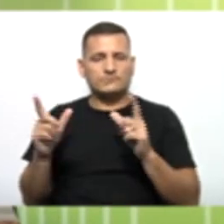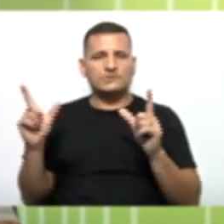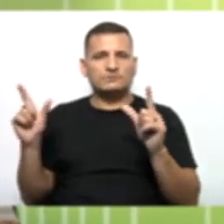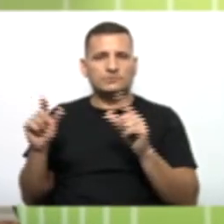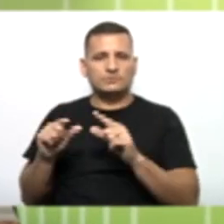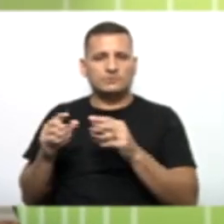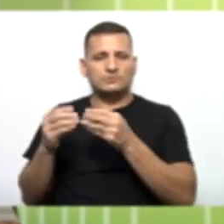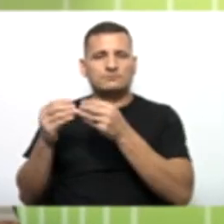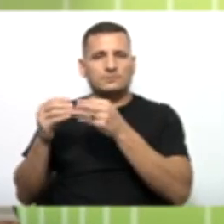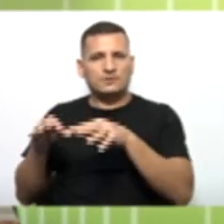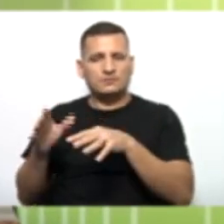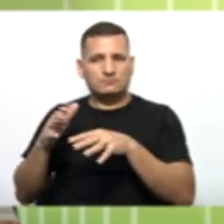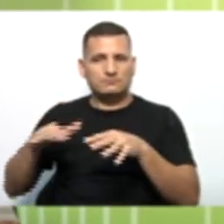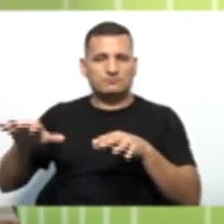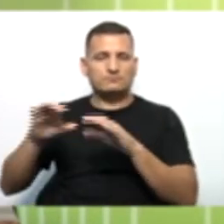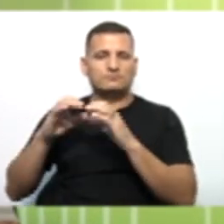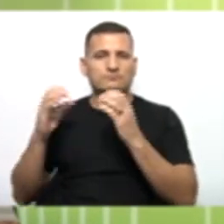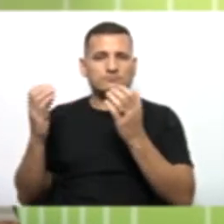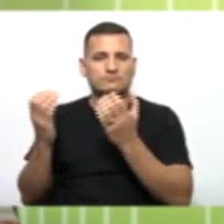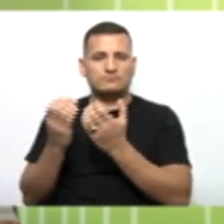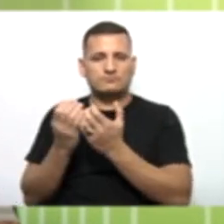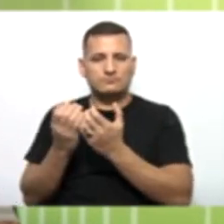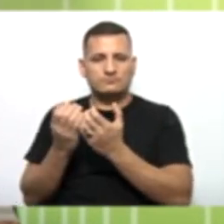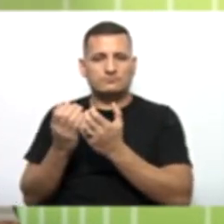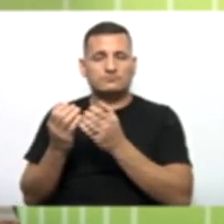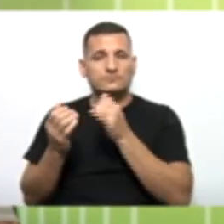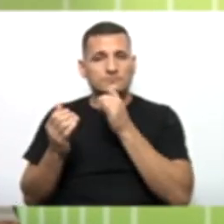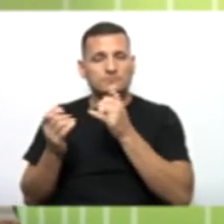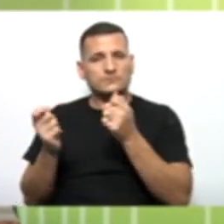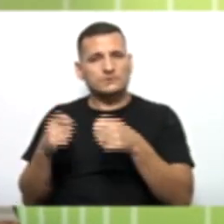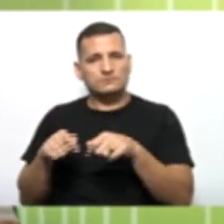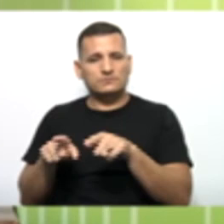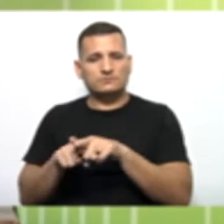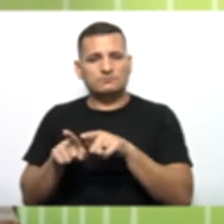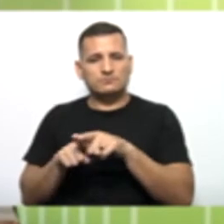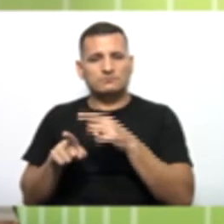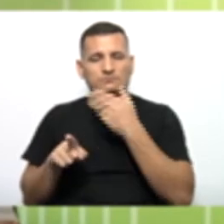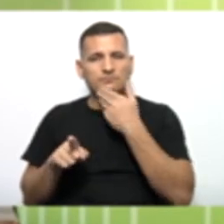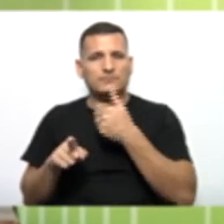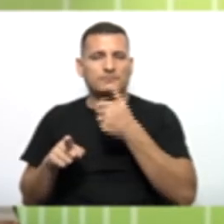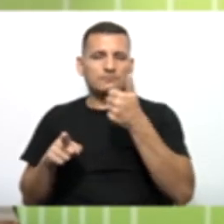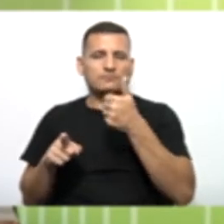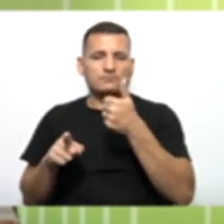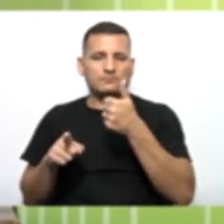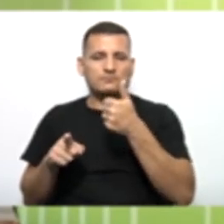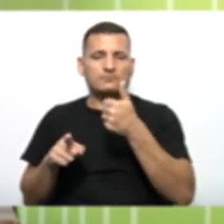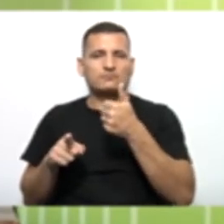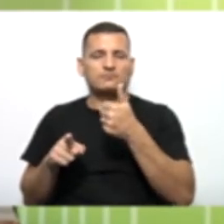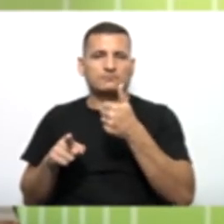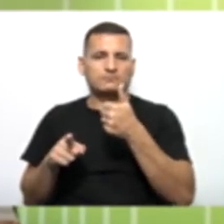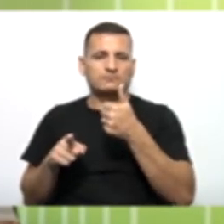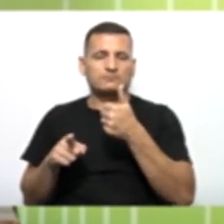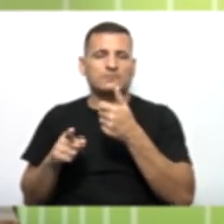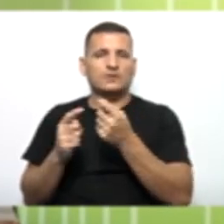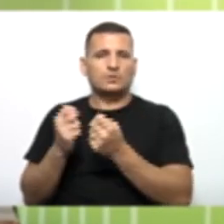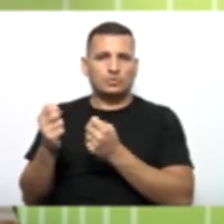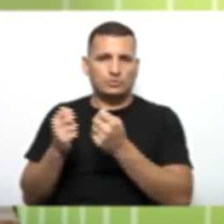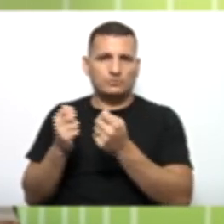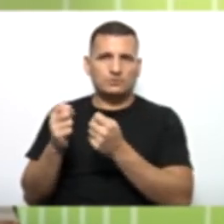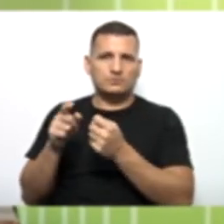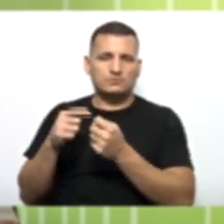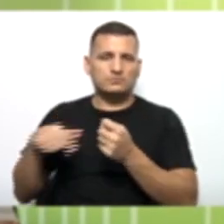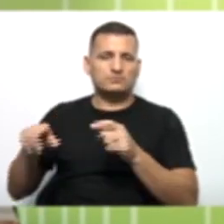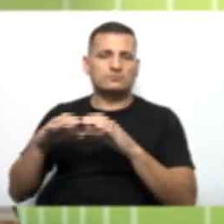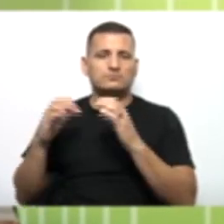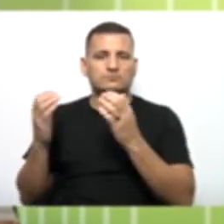impacto sobre essas comunidades e, se possível, melhore a situação econômica dessas